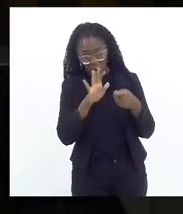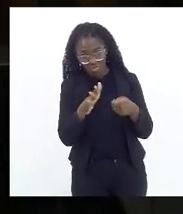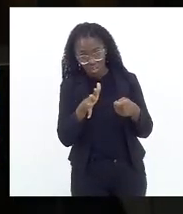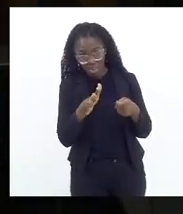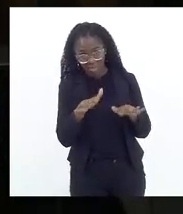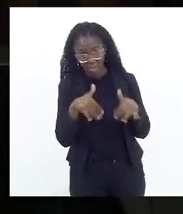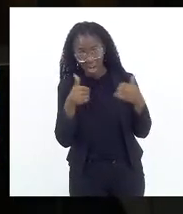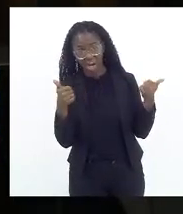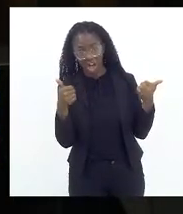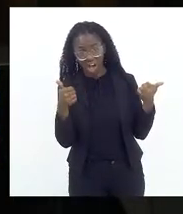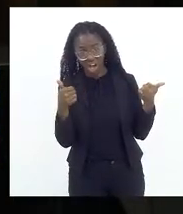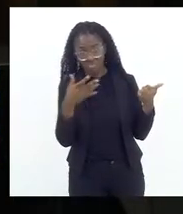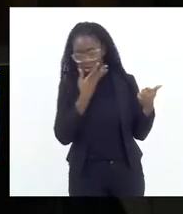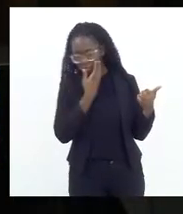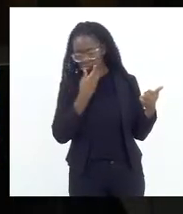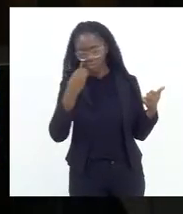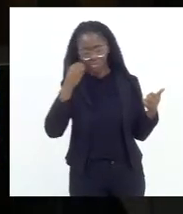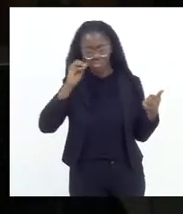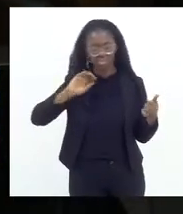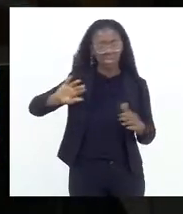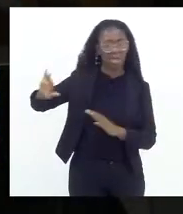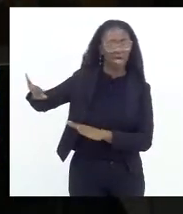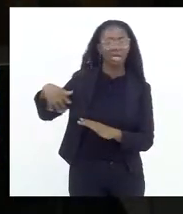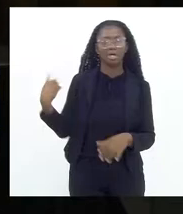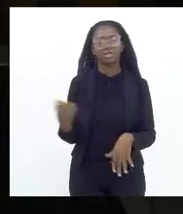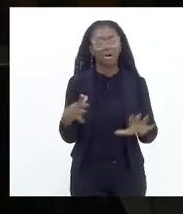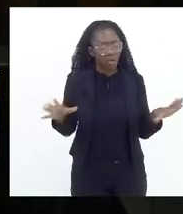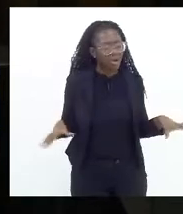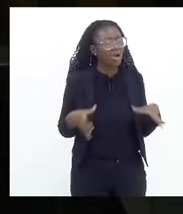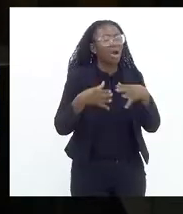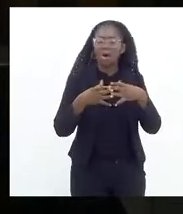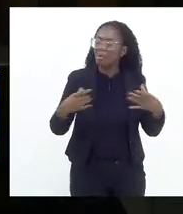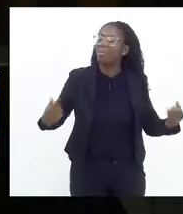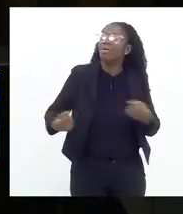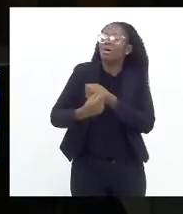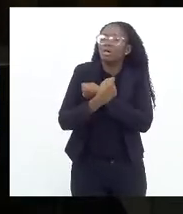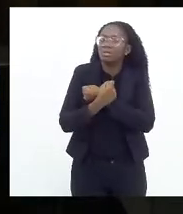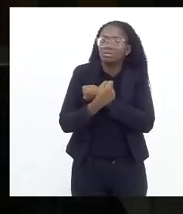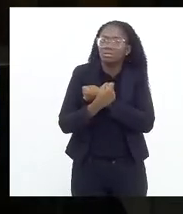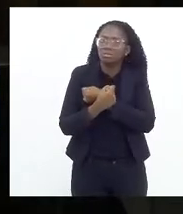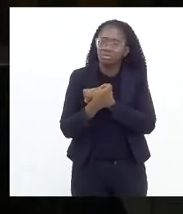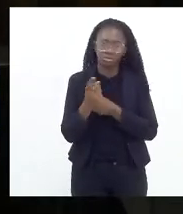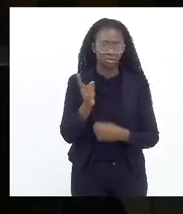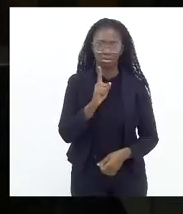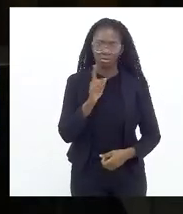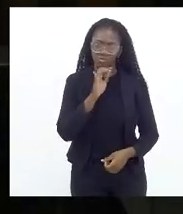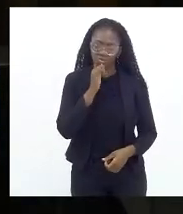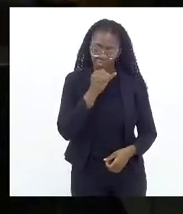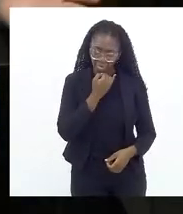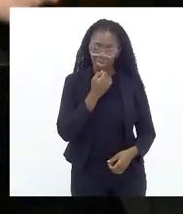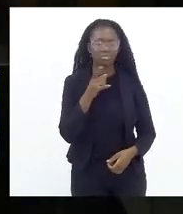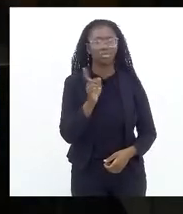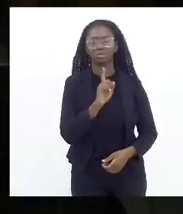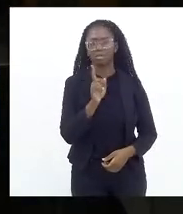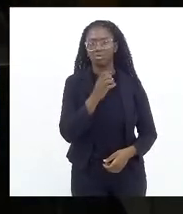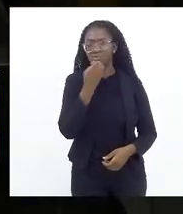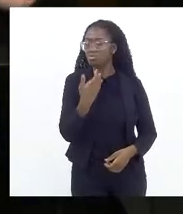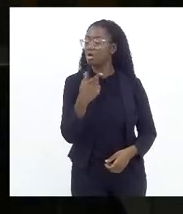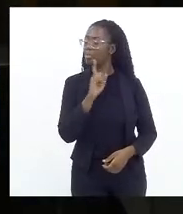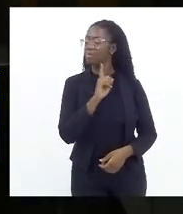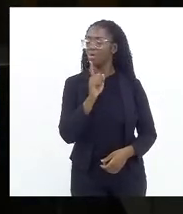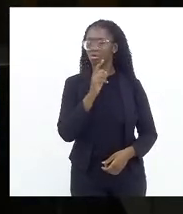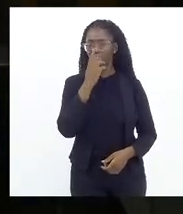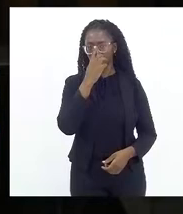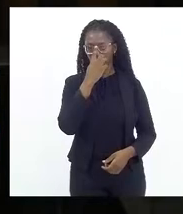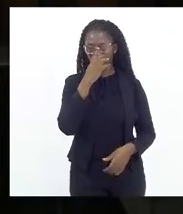vamos tirar a máscara e nos aglomerar? Infelizmente, não. Infelizmente, não está bom ainda.